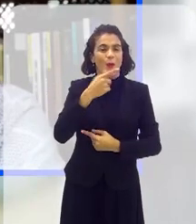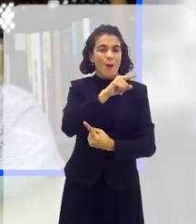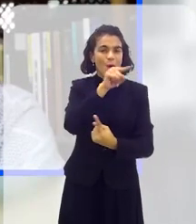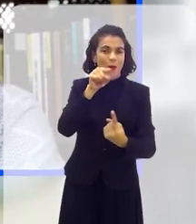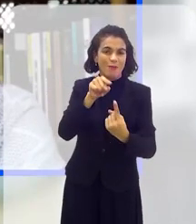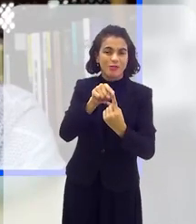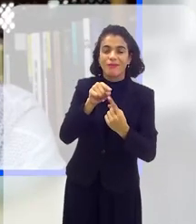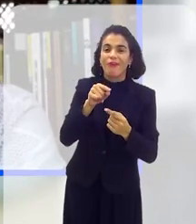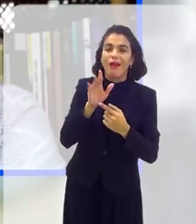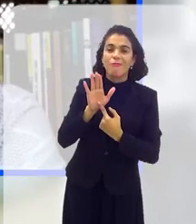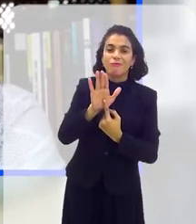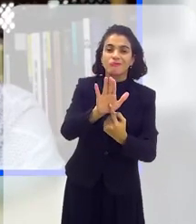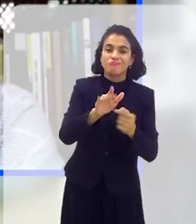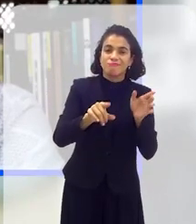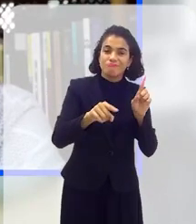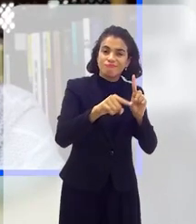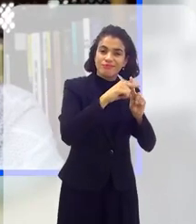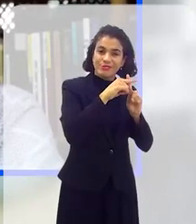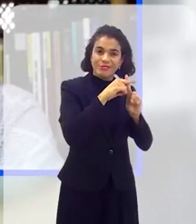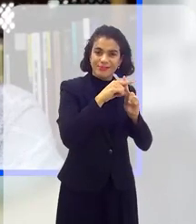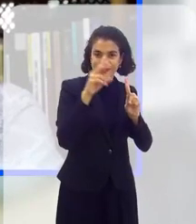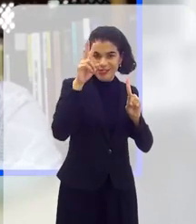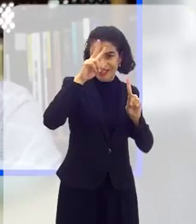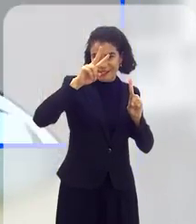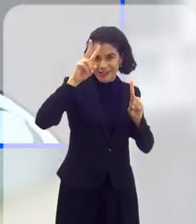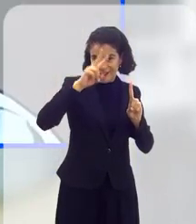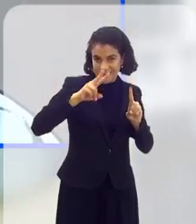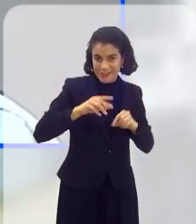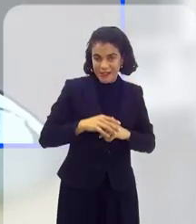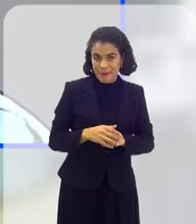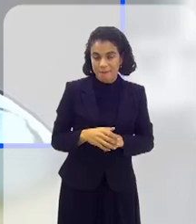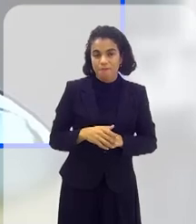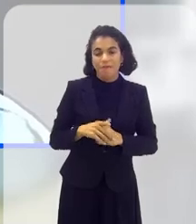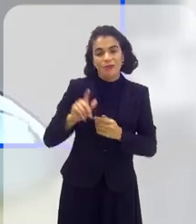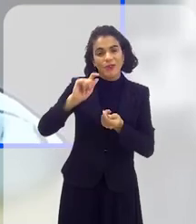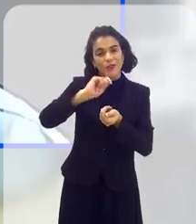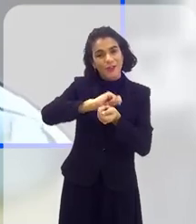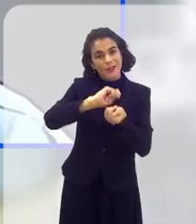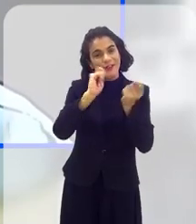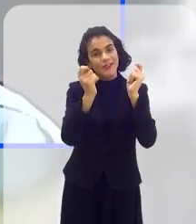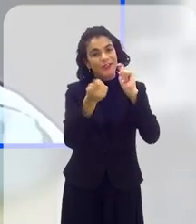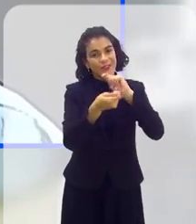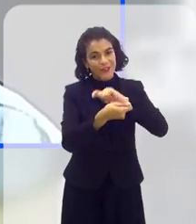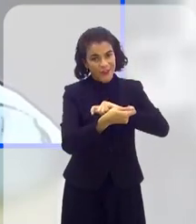abordar pelo lado positivo. Então,